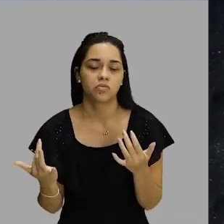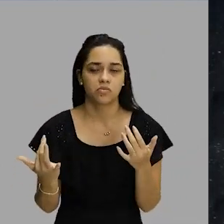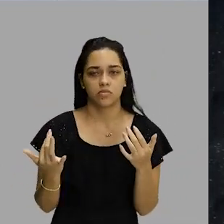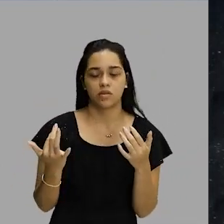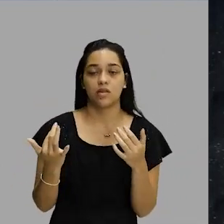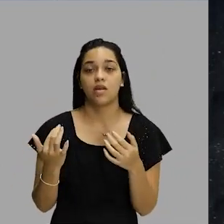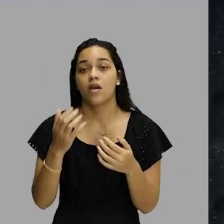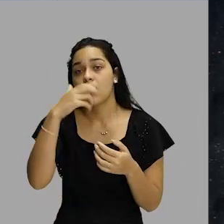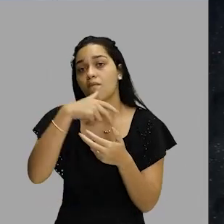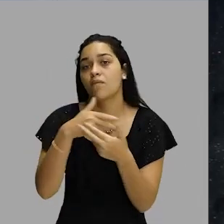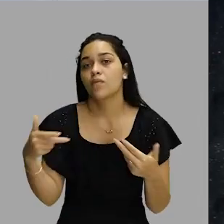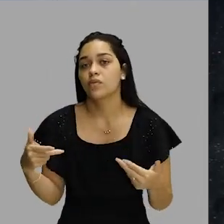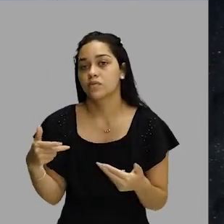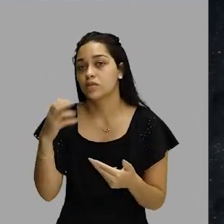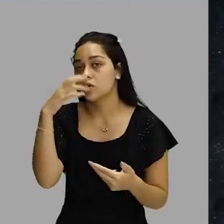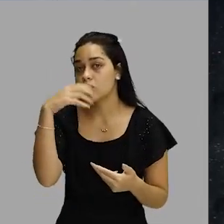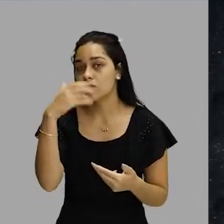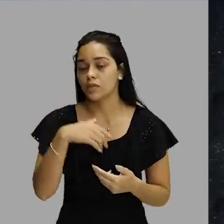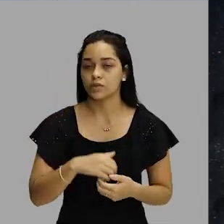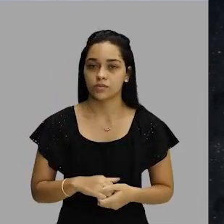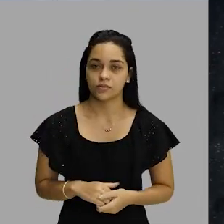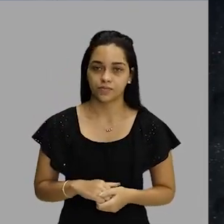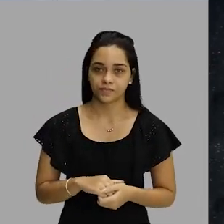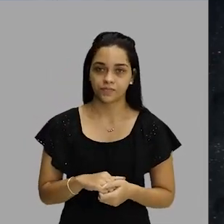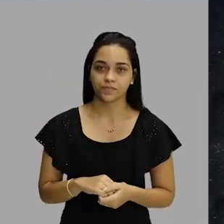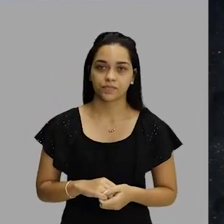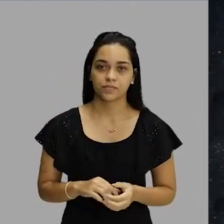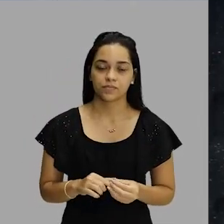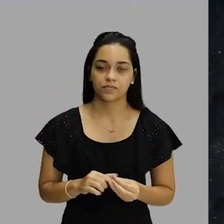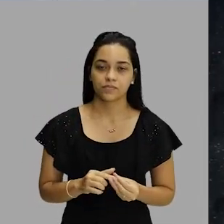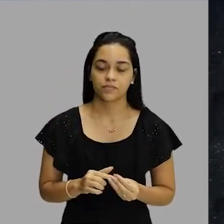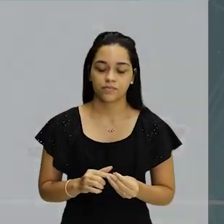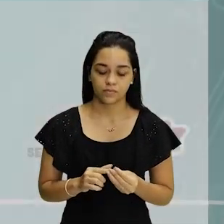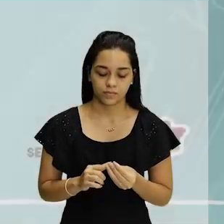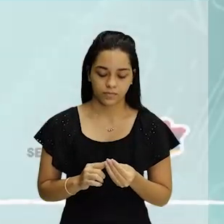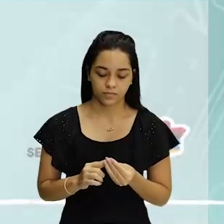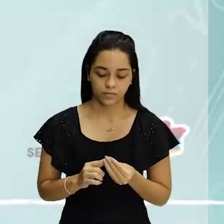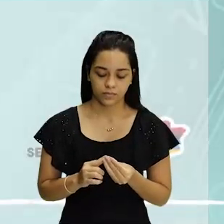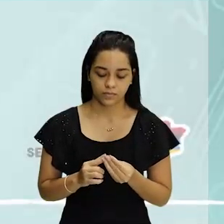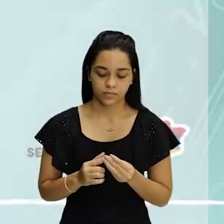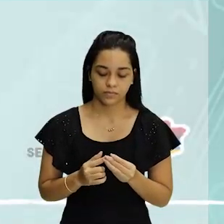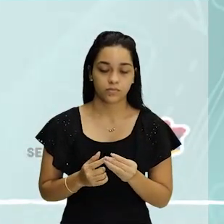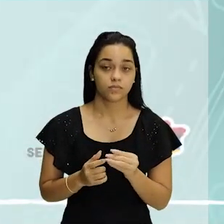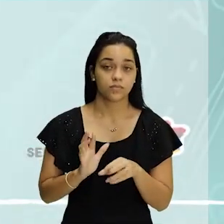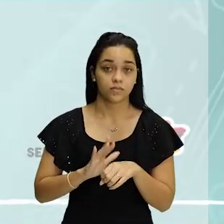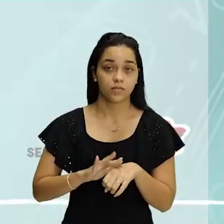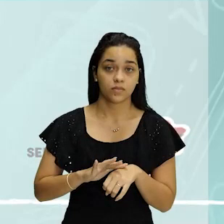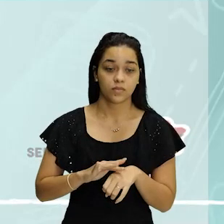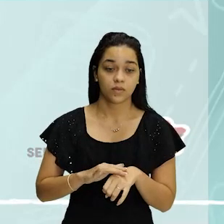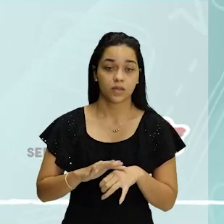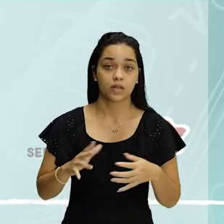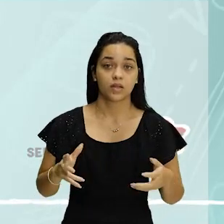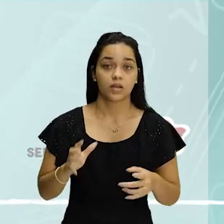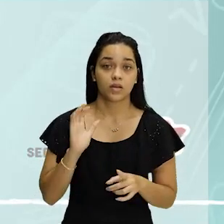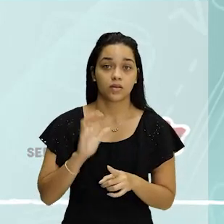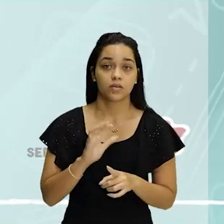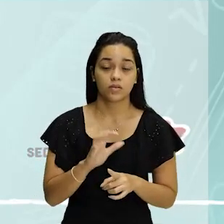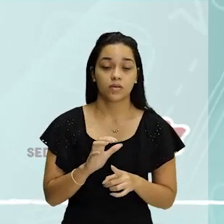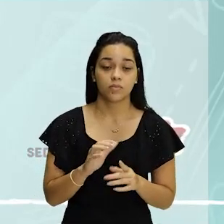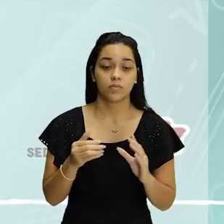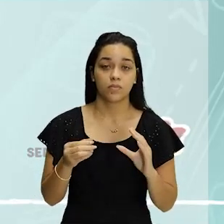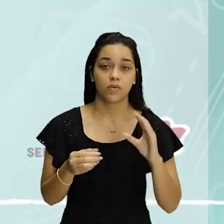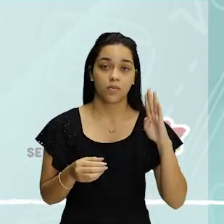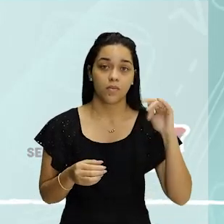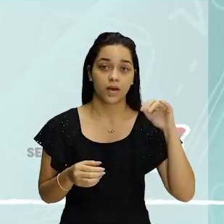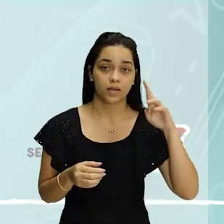né? Alimentos que vão ser consumidos crus, ok? Próxima doença provocada por bactéria é